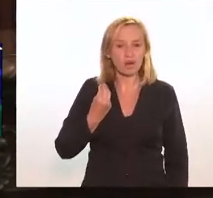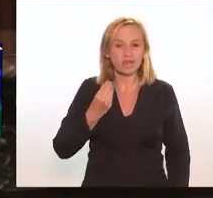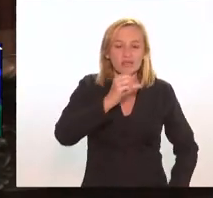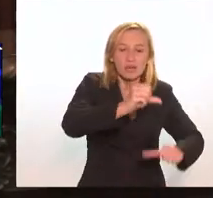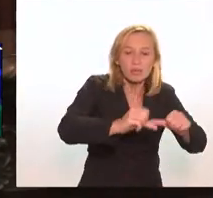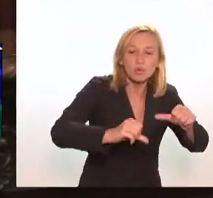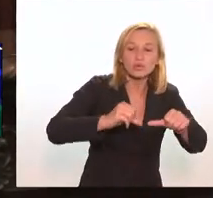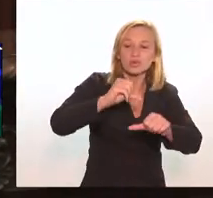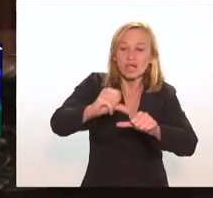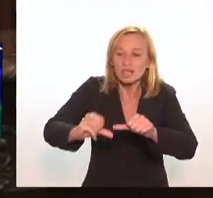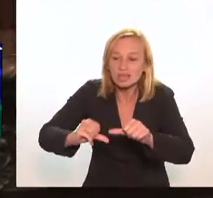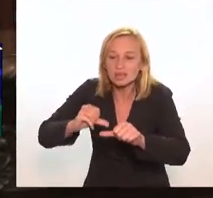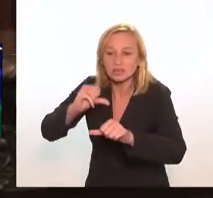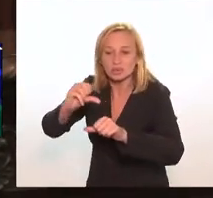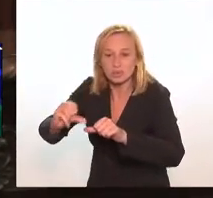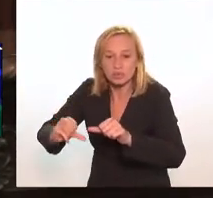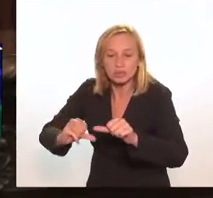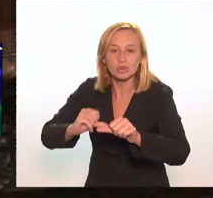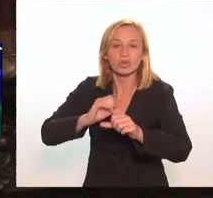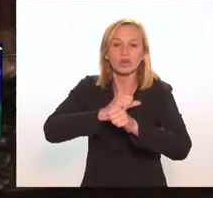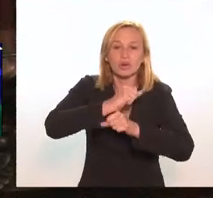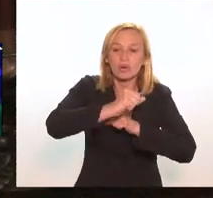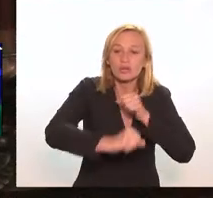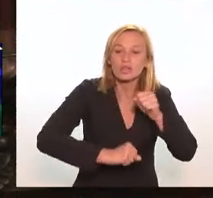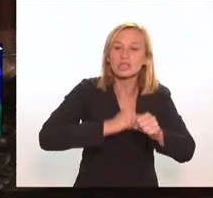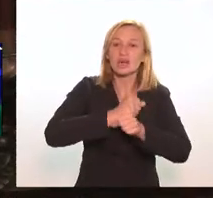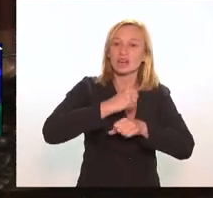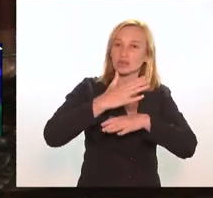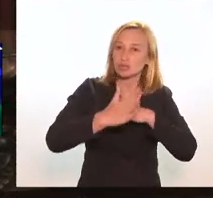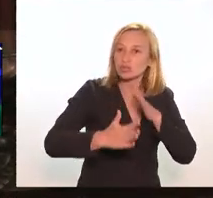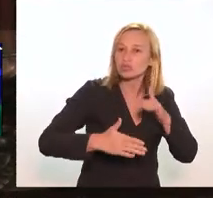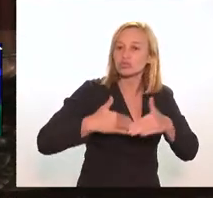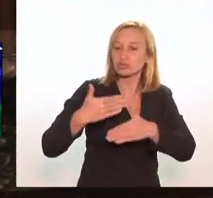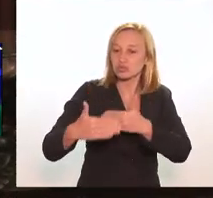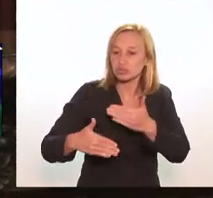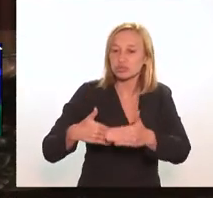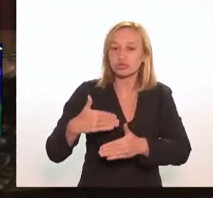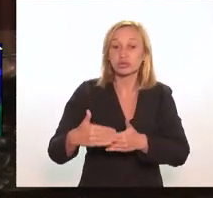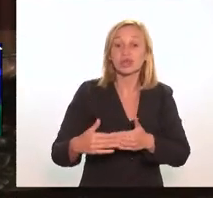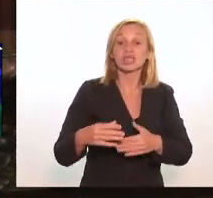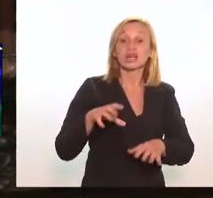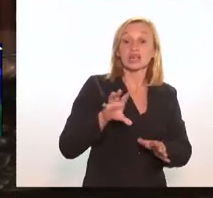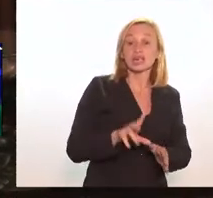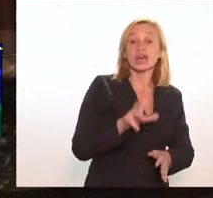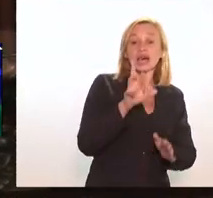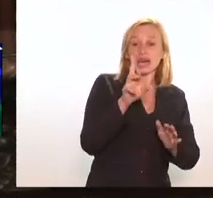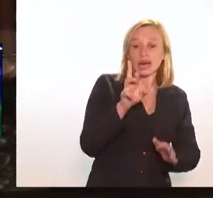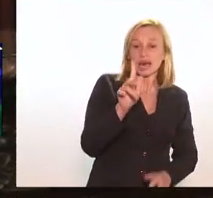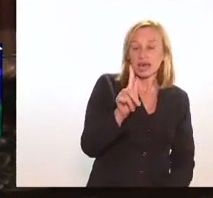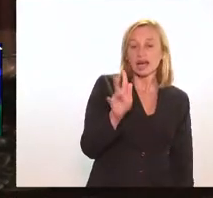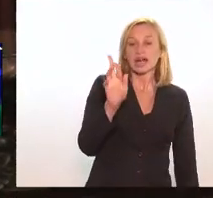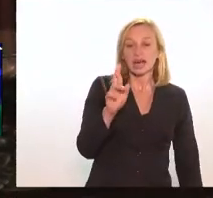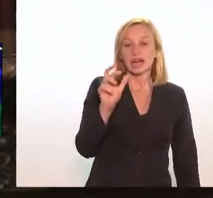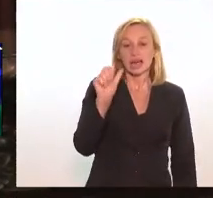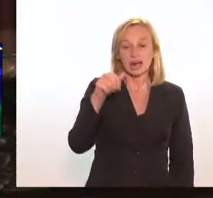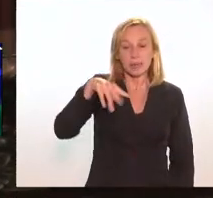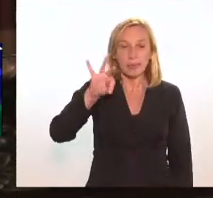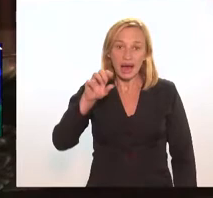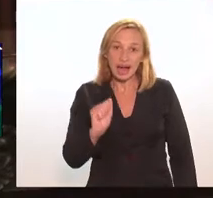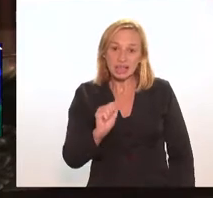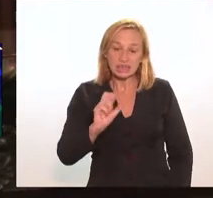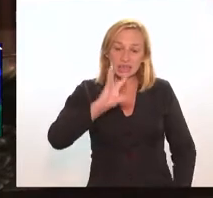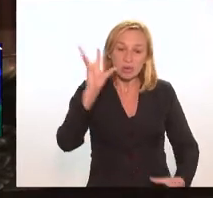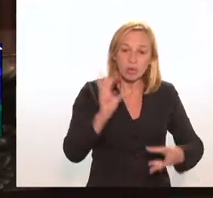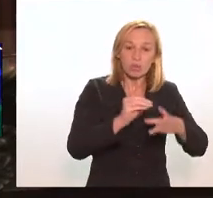mudando com o tempo e as circunstâncias. E a gramática costuma incorporar alguma